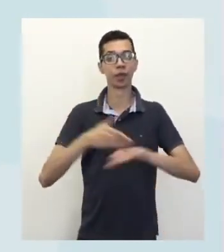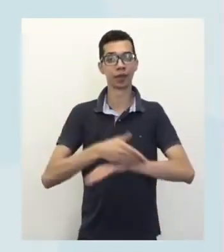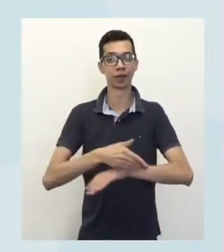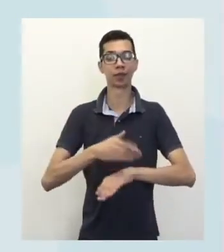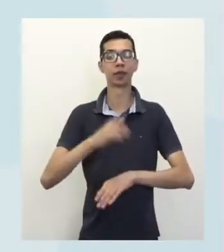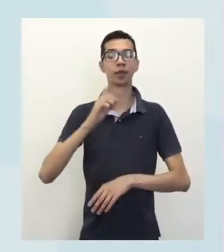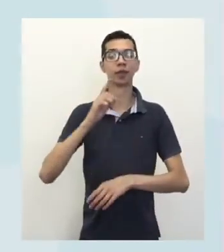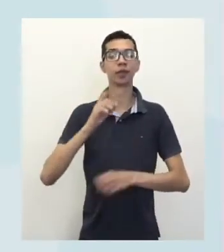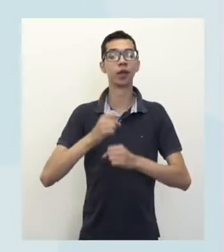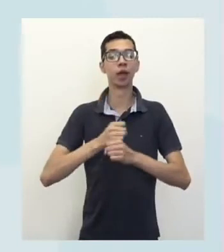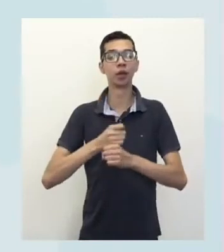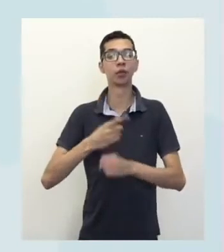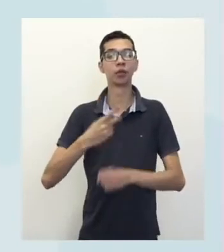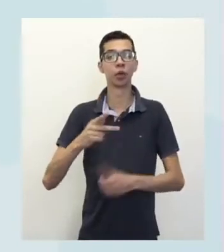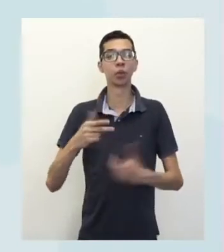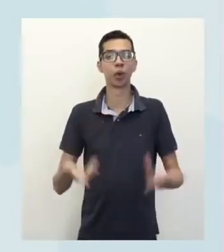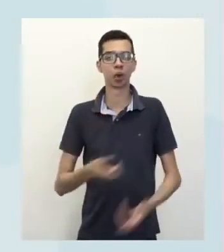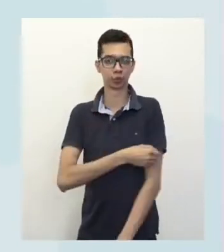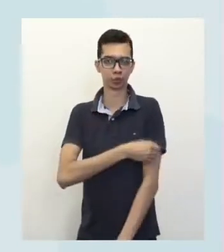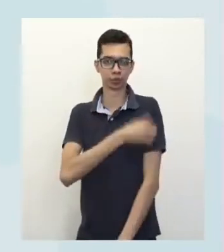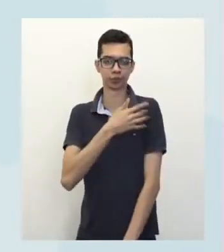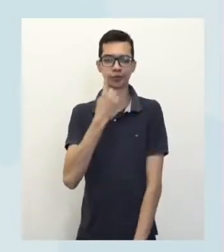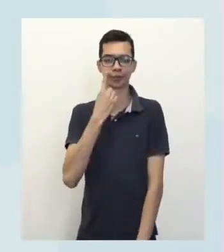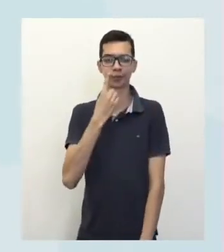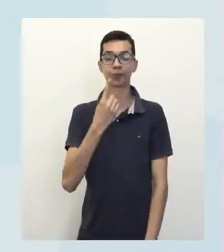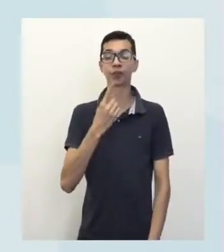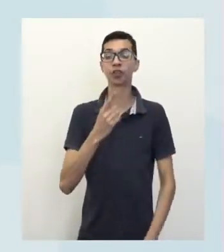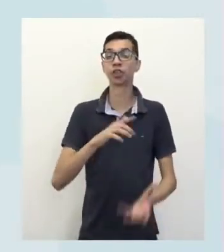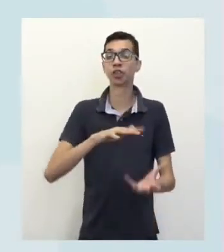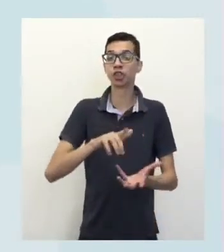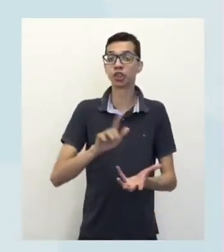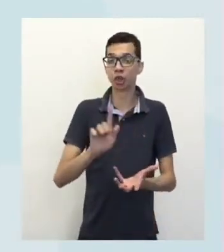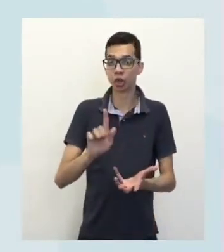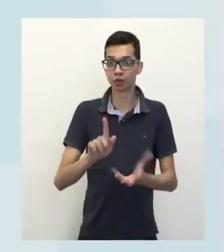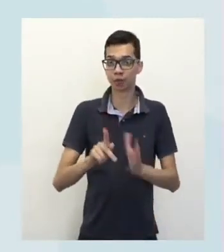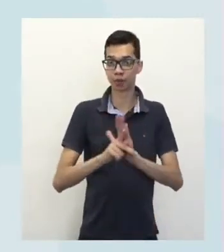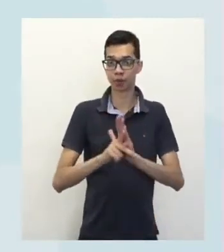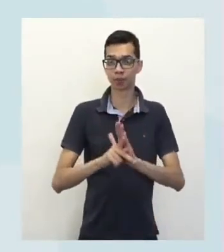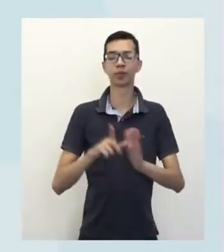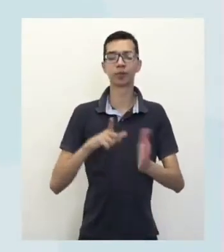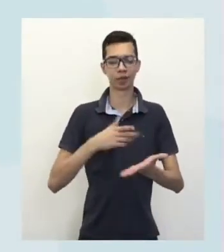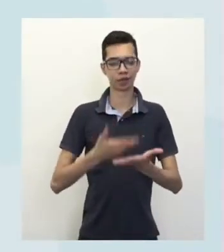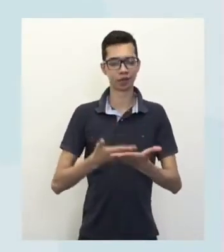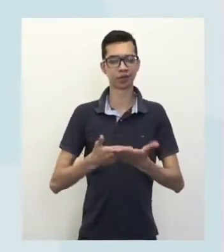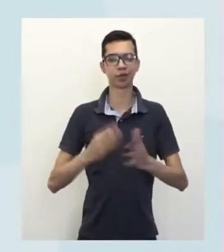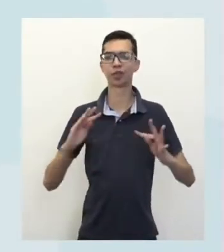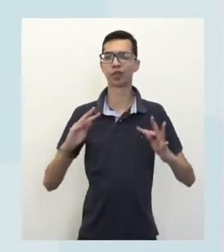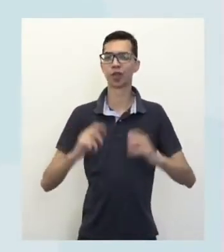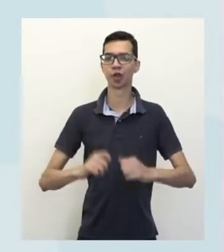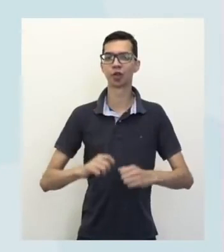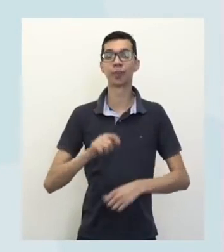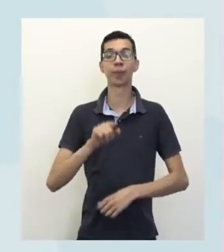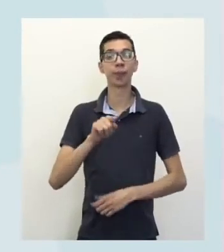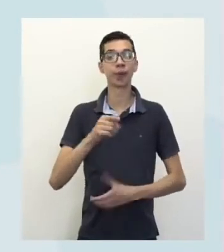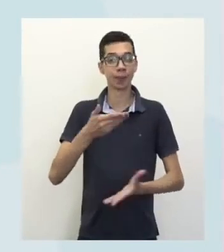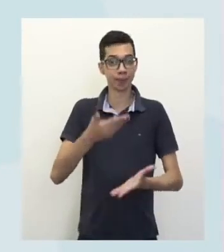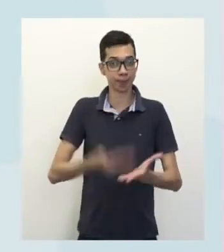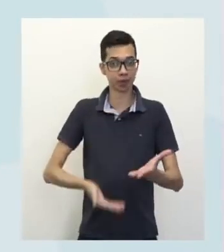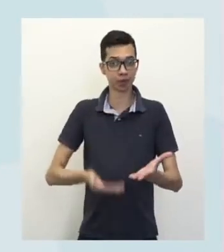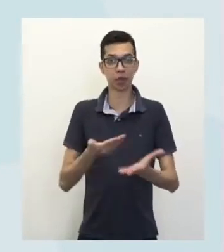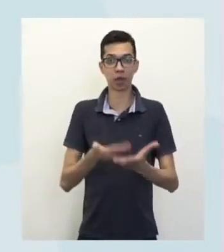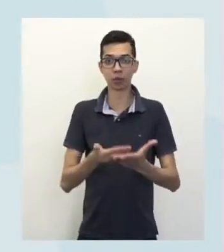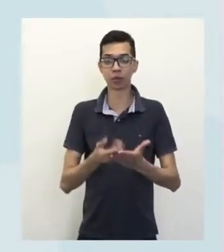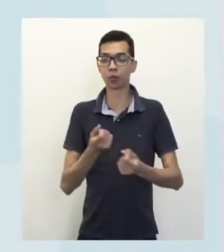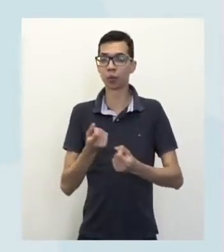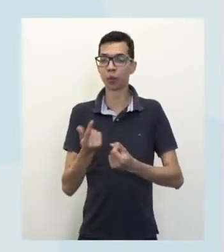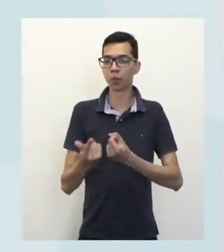na playlist Geografia, nós temos aí à disposição de todas as aulas. Então fica aí, se você perdeu alguma aula,